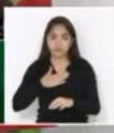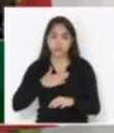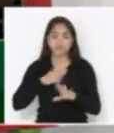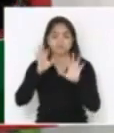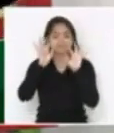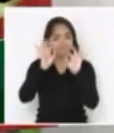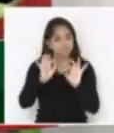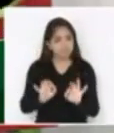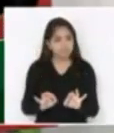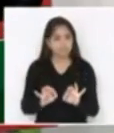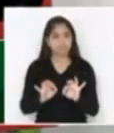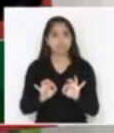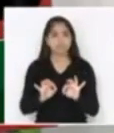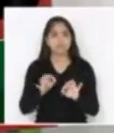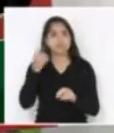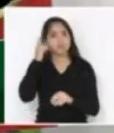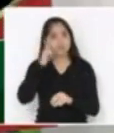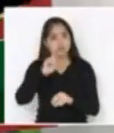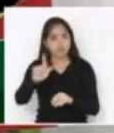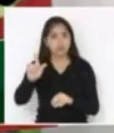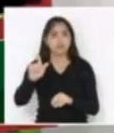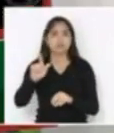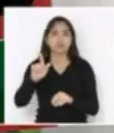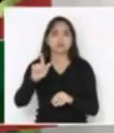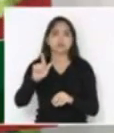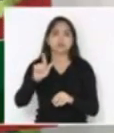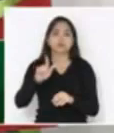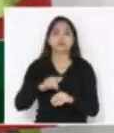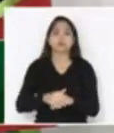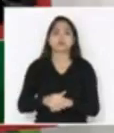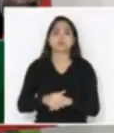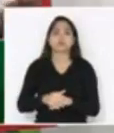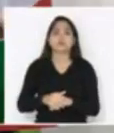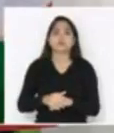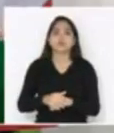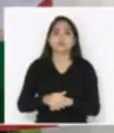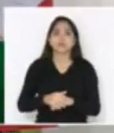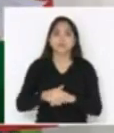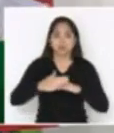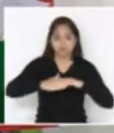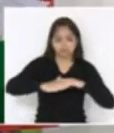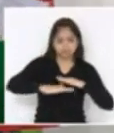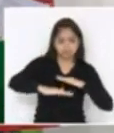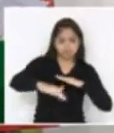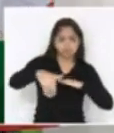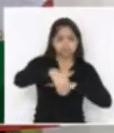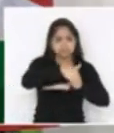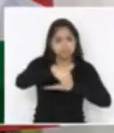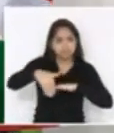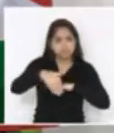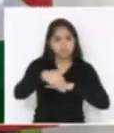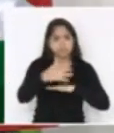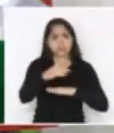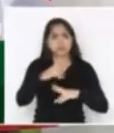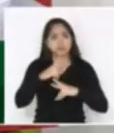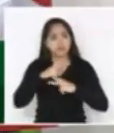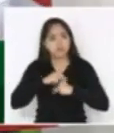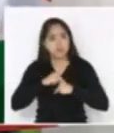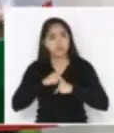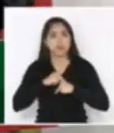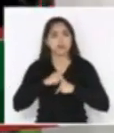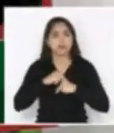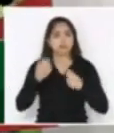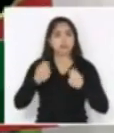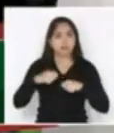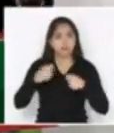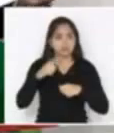certeza nós vamos construir e vamos passar lá em tapete de preto, porque vocês merecem, vocês têm que conquistar.